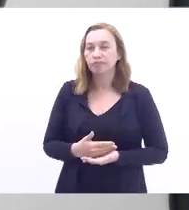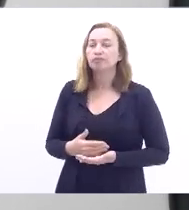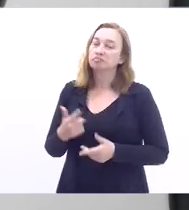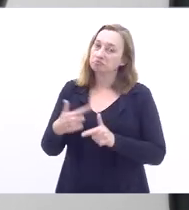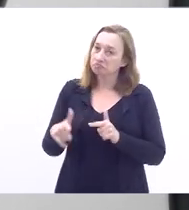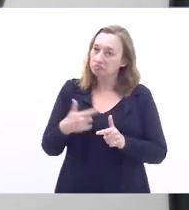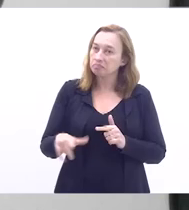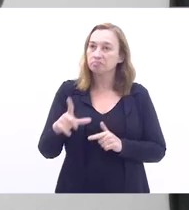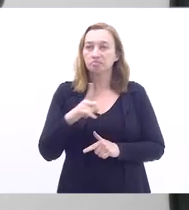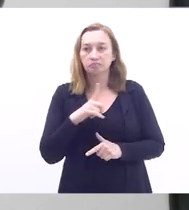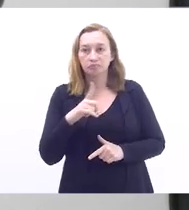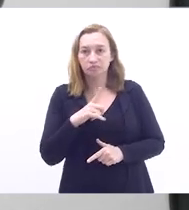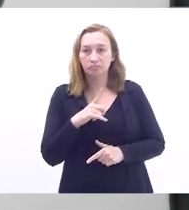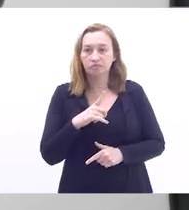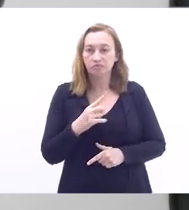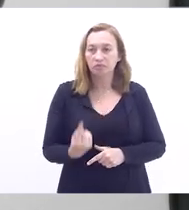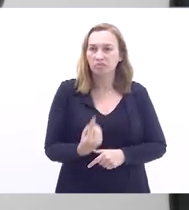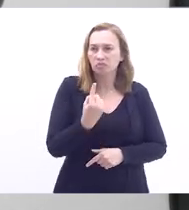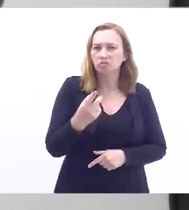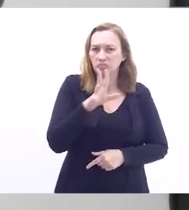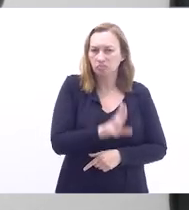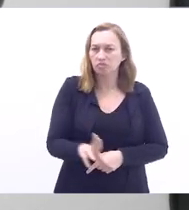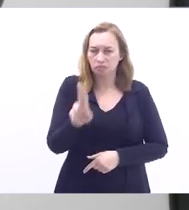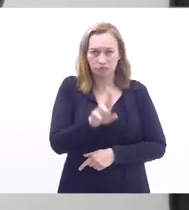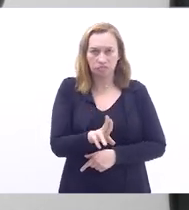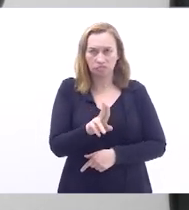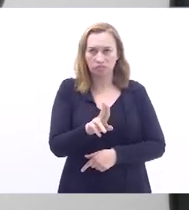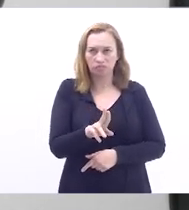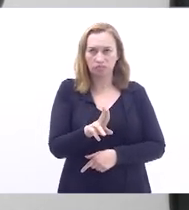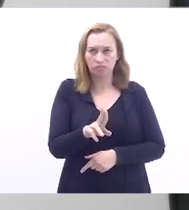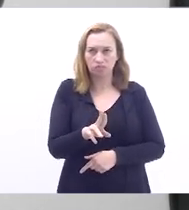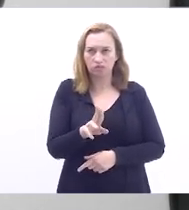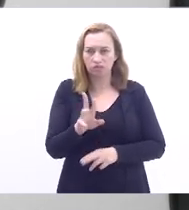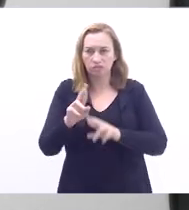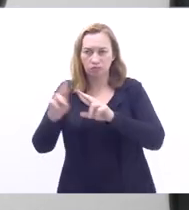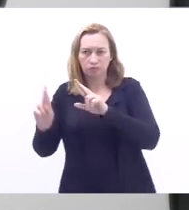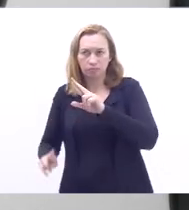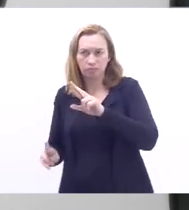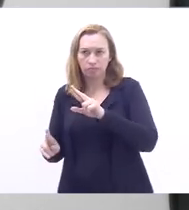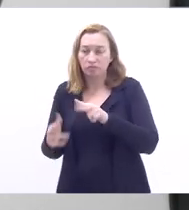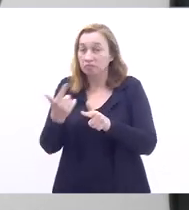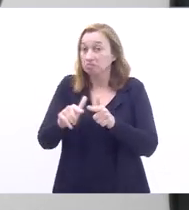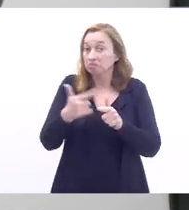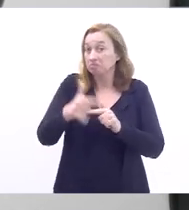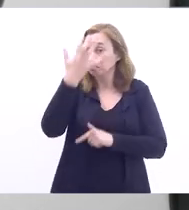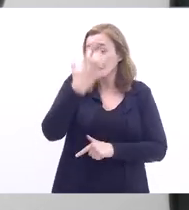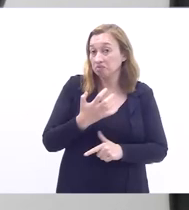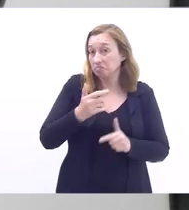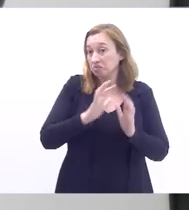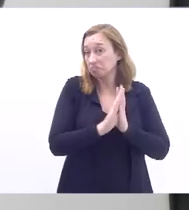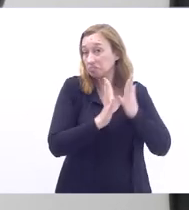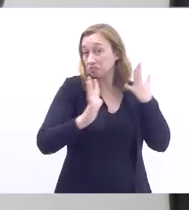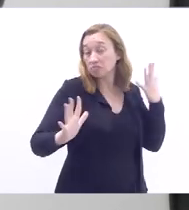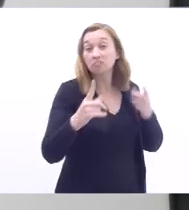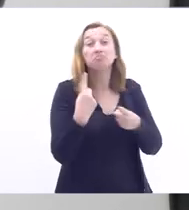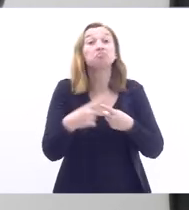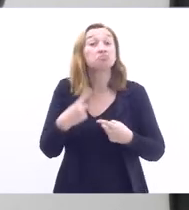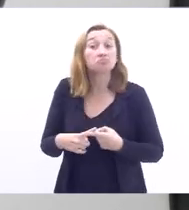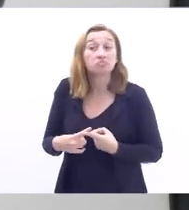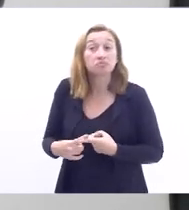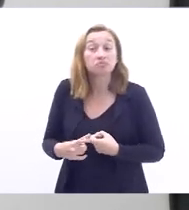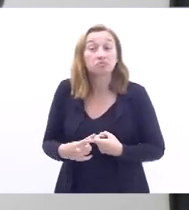nós tivemos problema com a fila não somos a única Universidade a UFRJ um tempo atrás tem um problema sério com as filhas porque